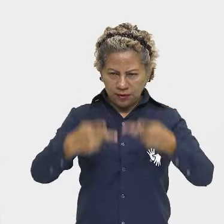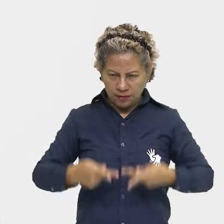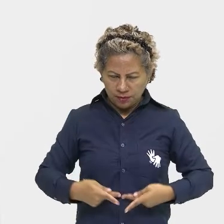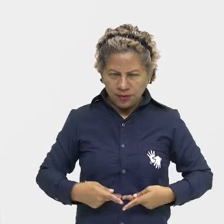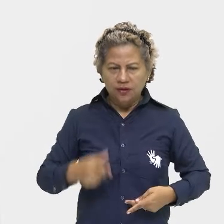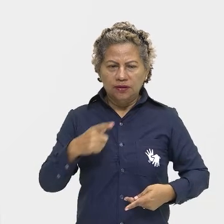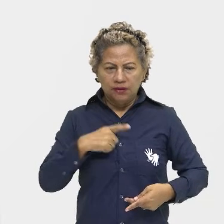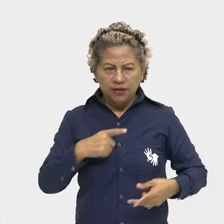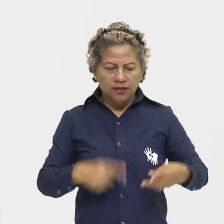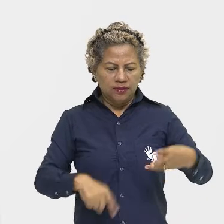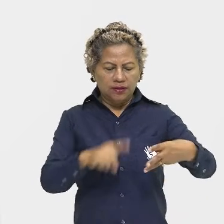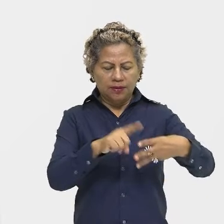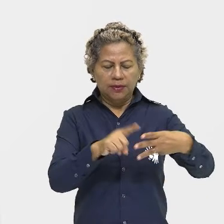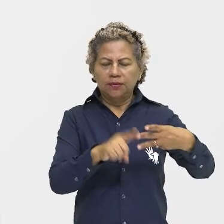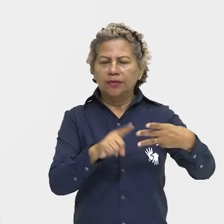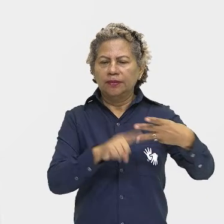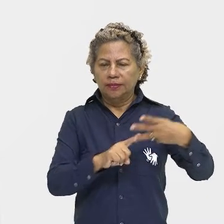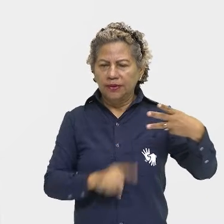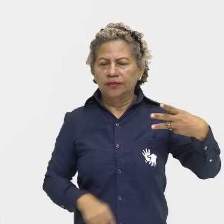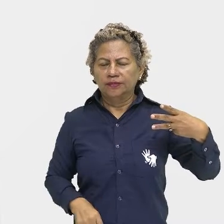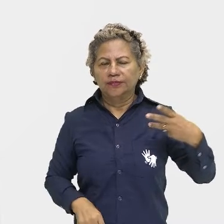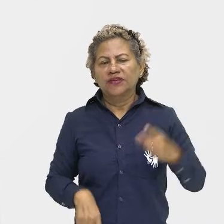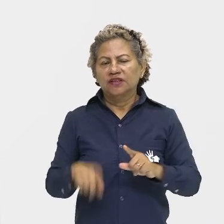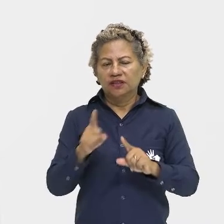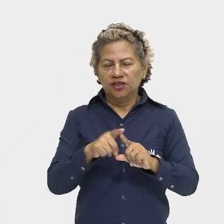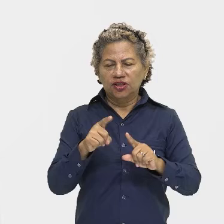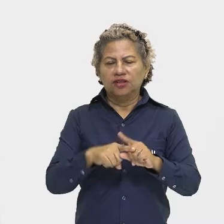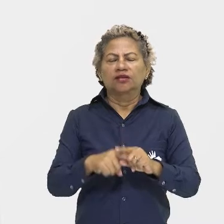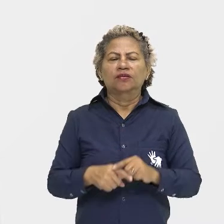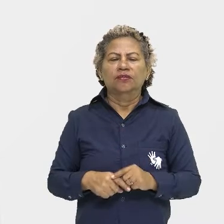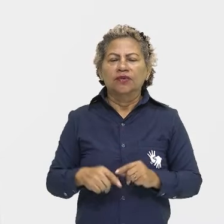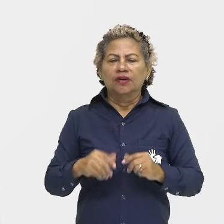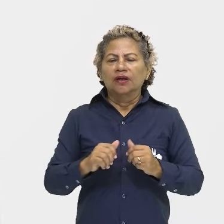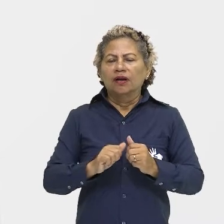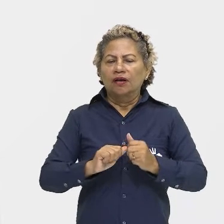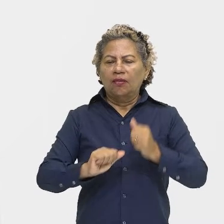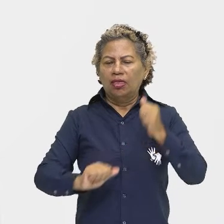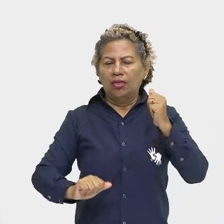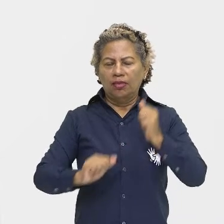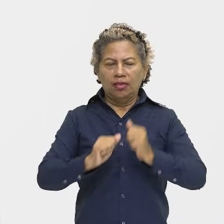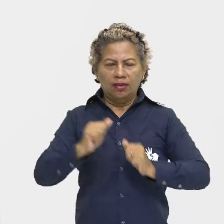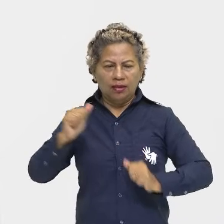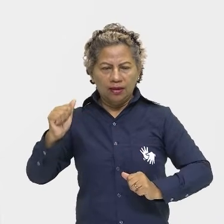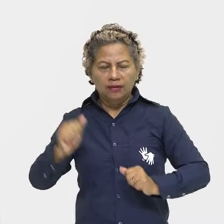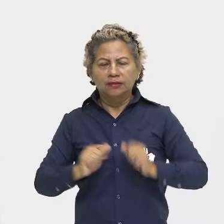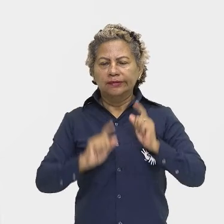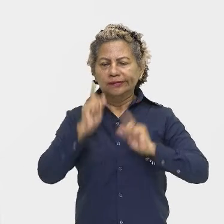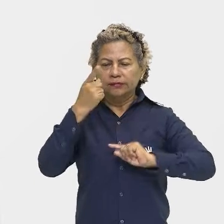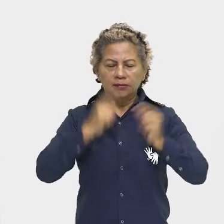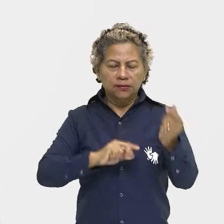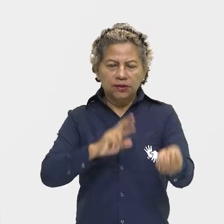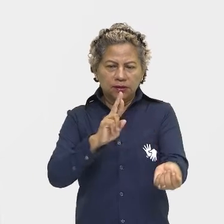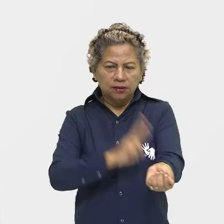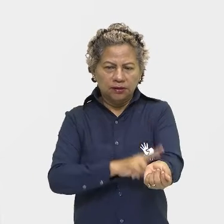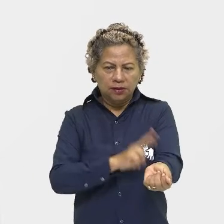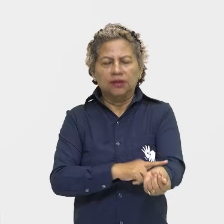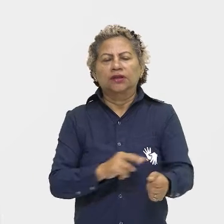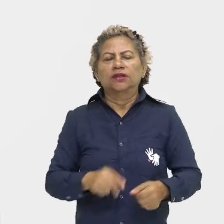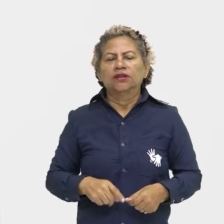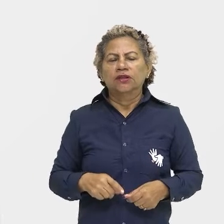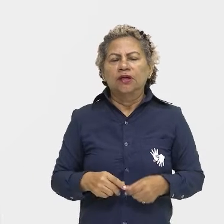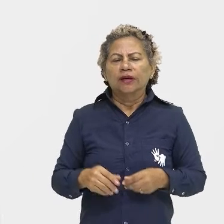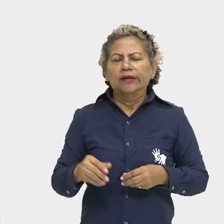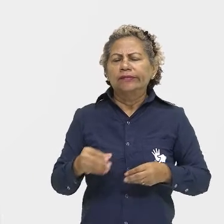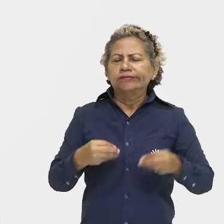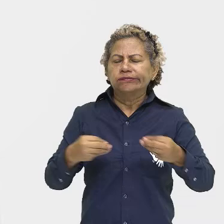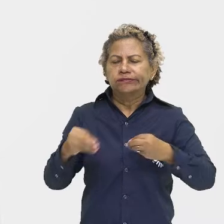3 características singulares: a plasticidade, a expressão e o ritmo. A